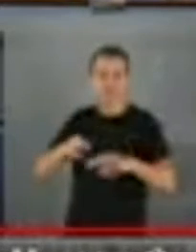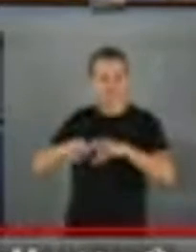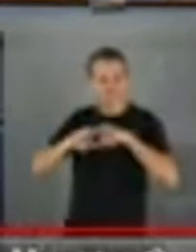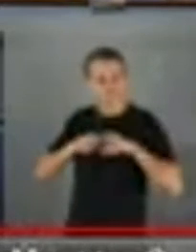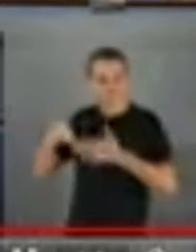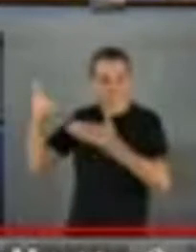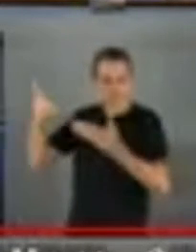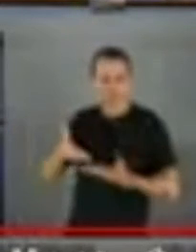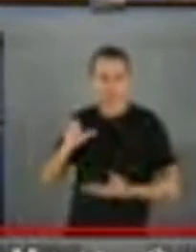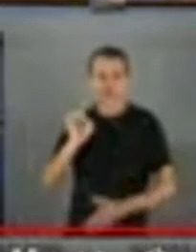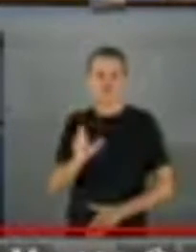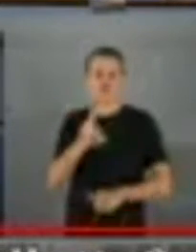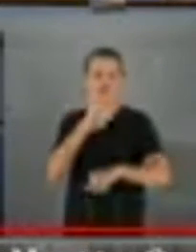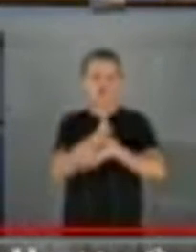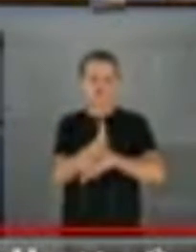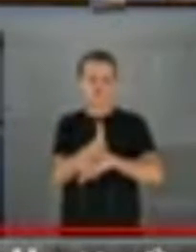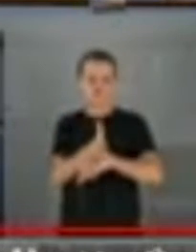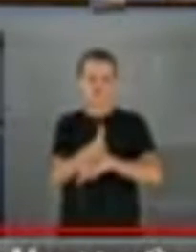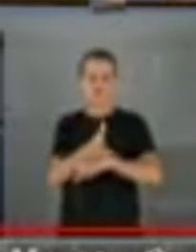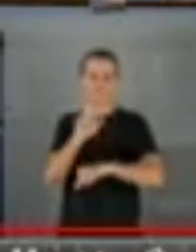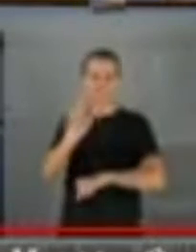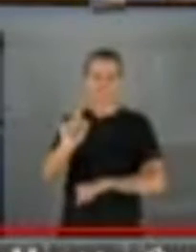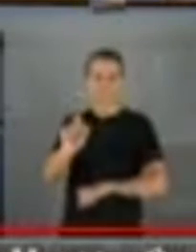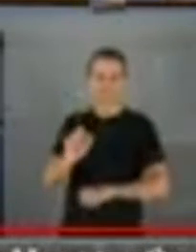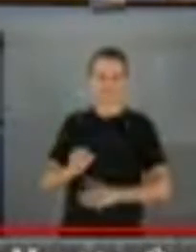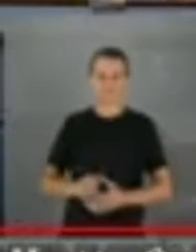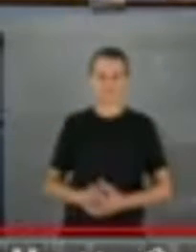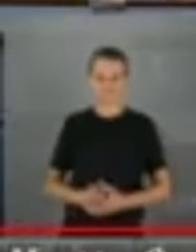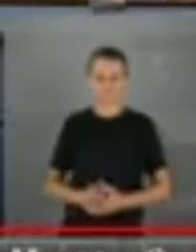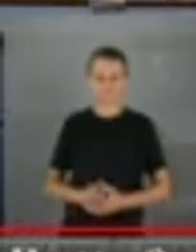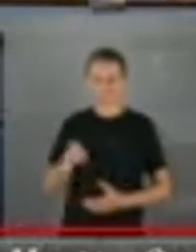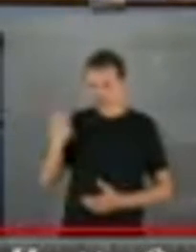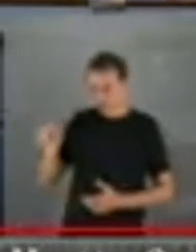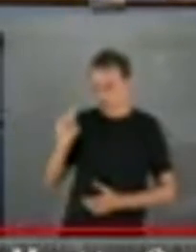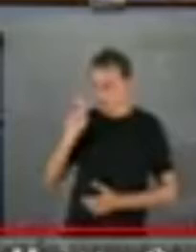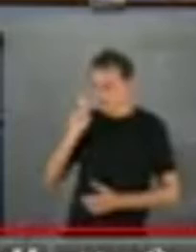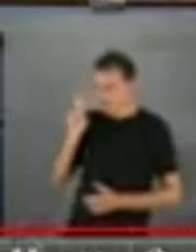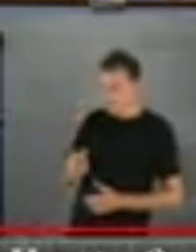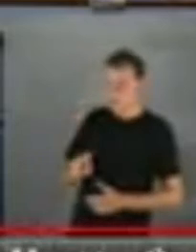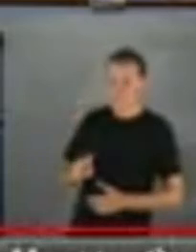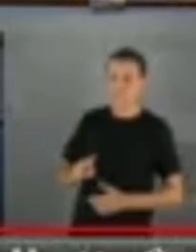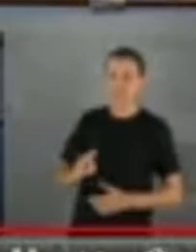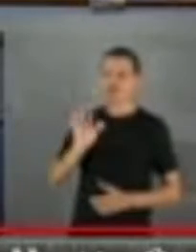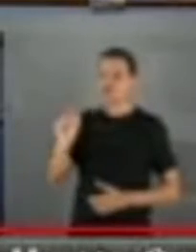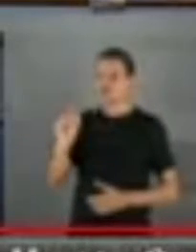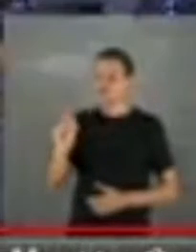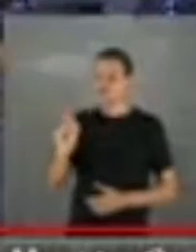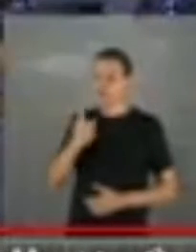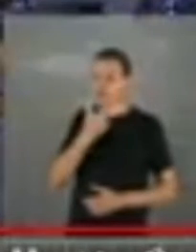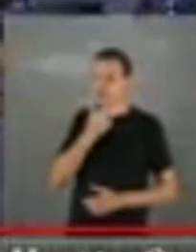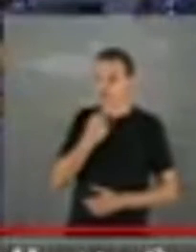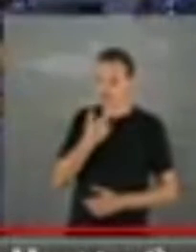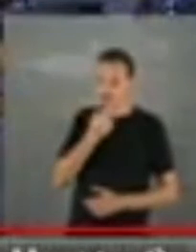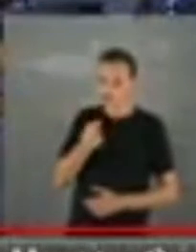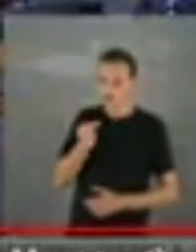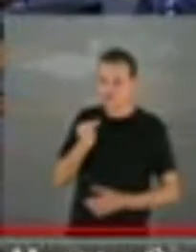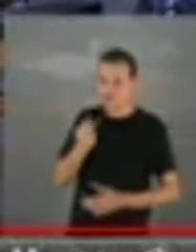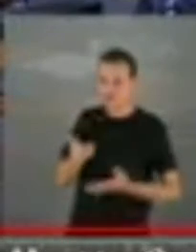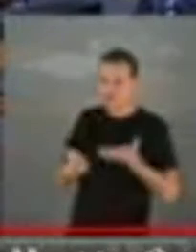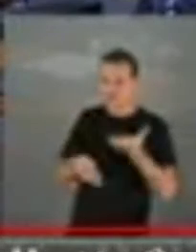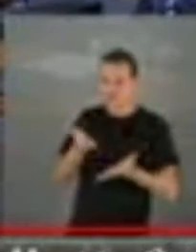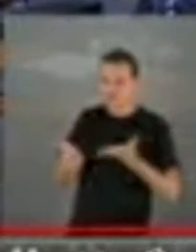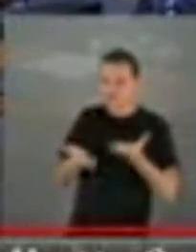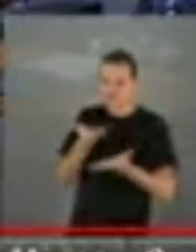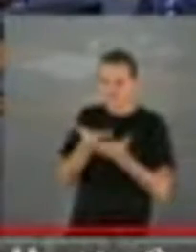É só pegar aquele vídeo, senador Marco Rogério, que Vossa Excelência vai ver como o cara trata um estudo